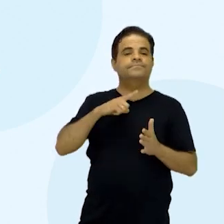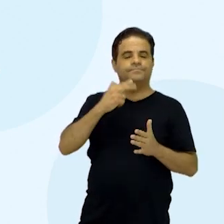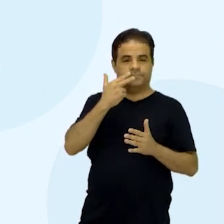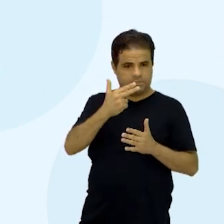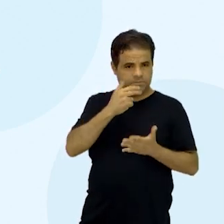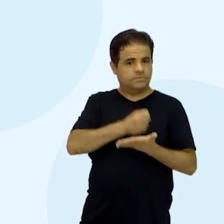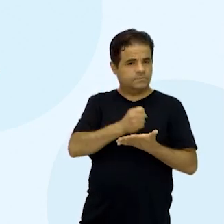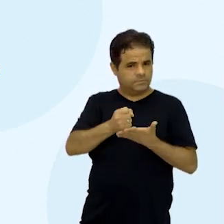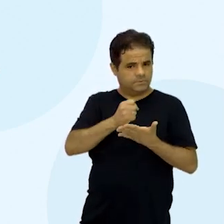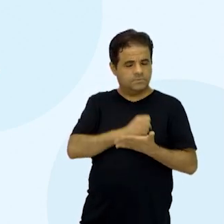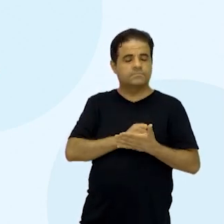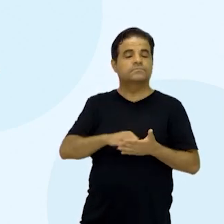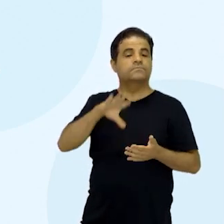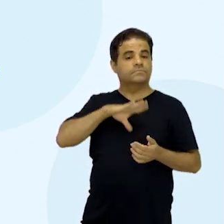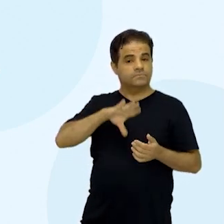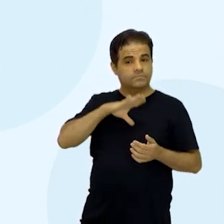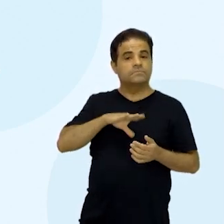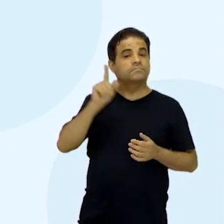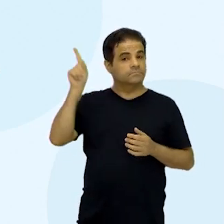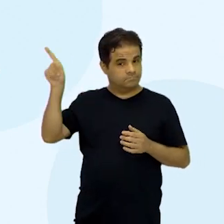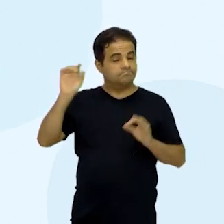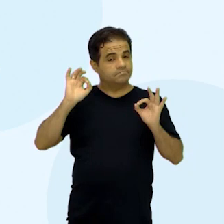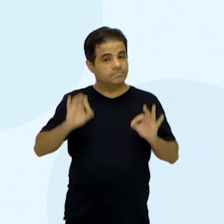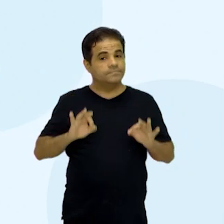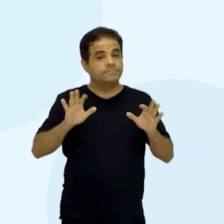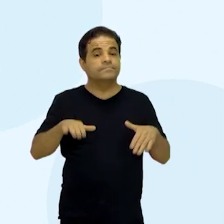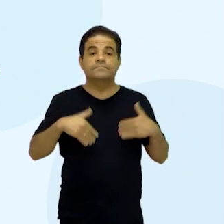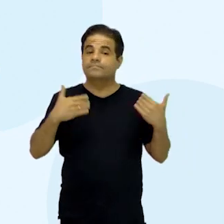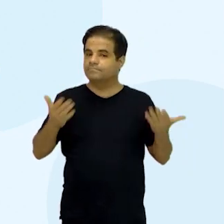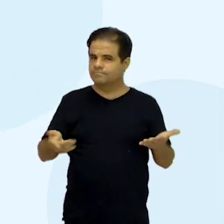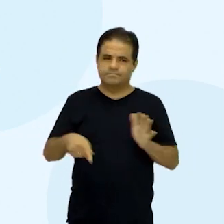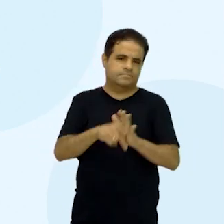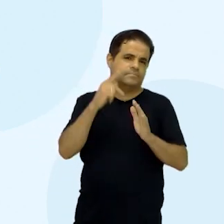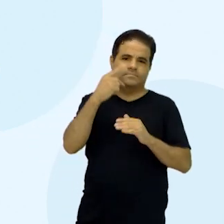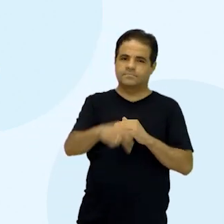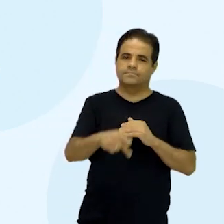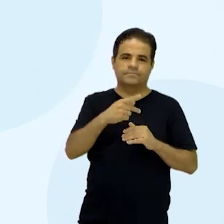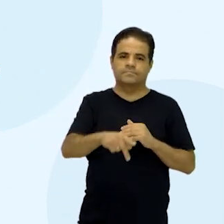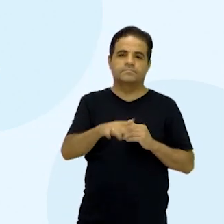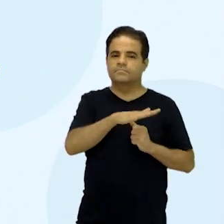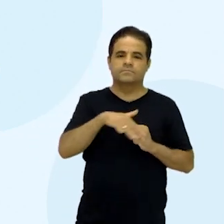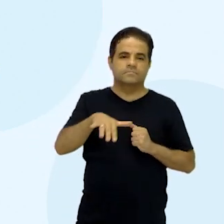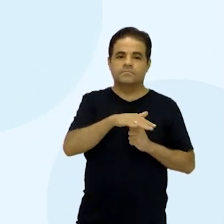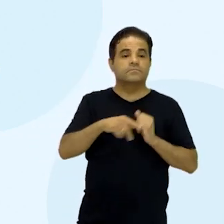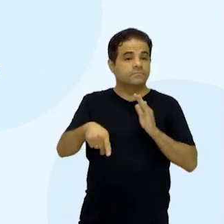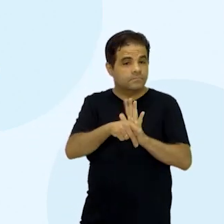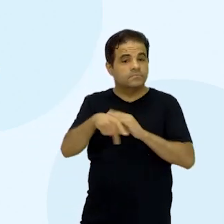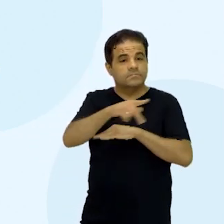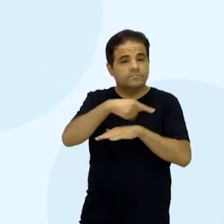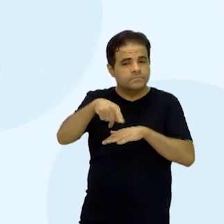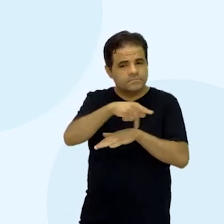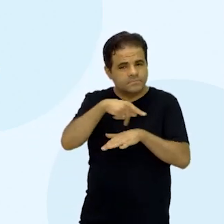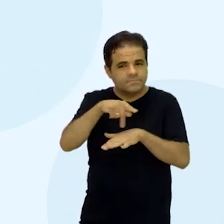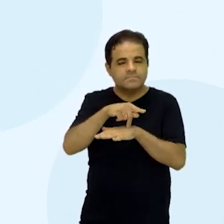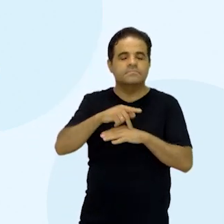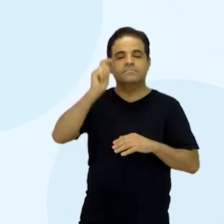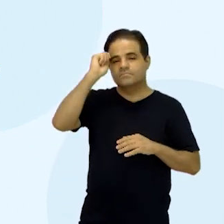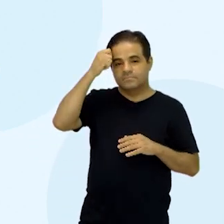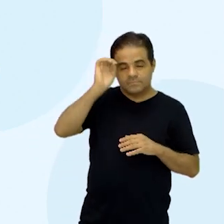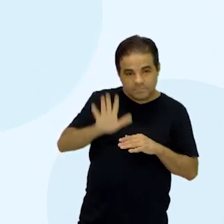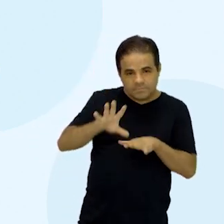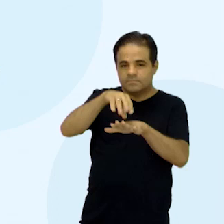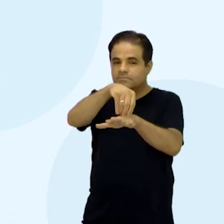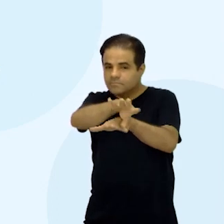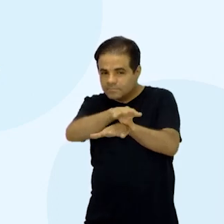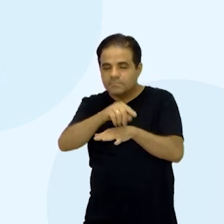oficial portuguesa, né? Português é uma língua oficial lá, mas não são países africanos, tá bom? Então, só essa